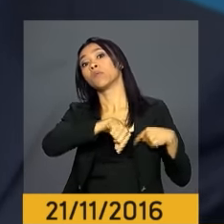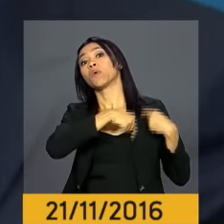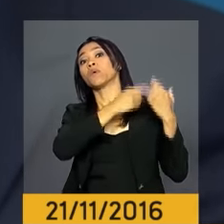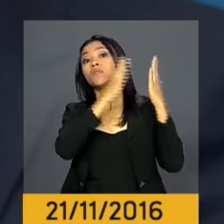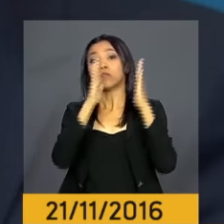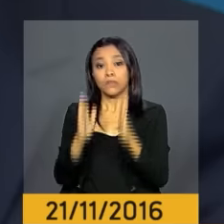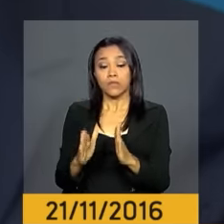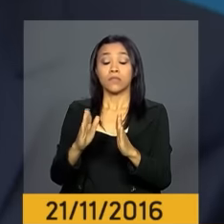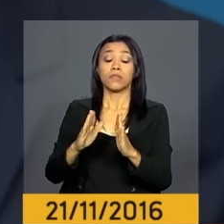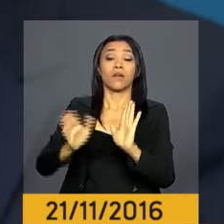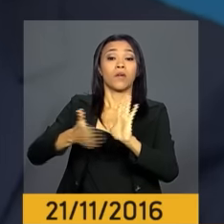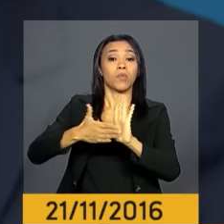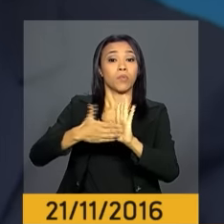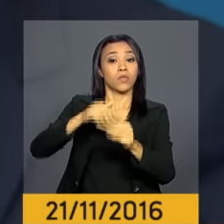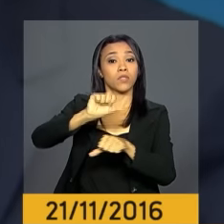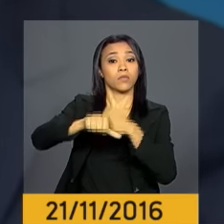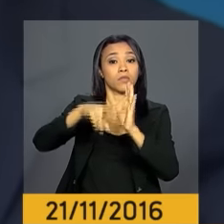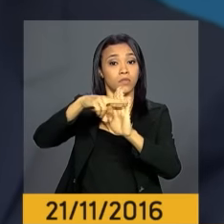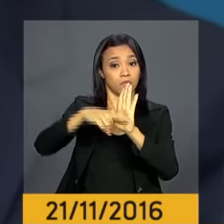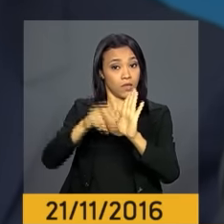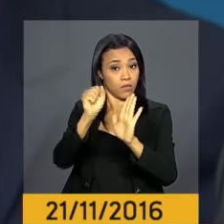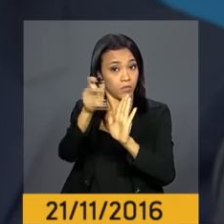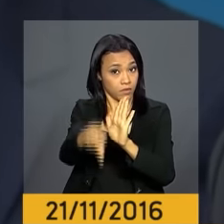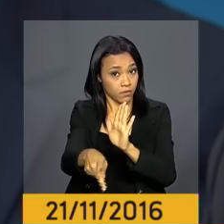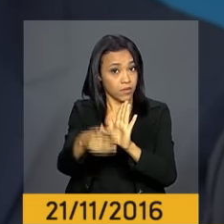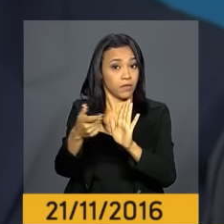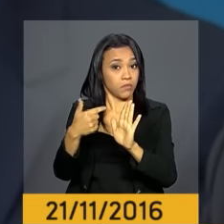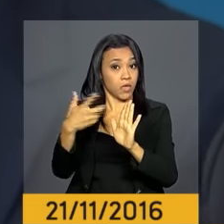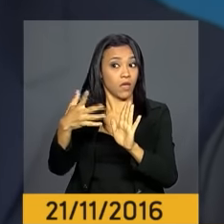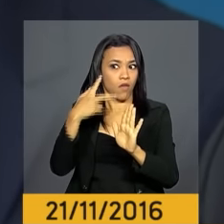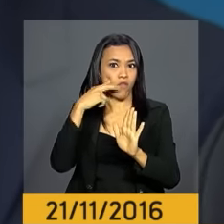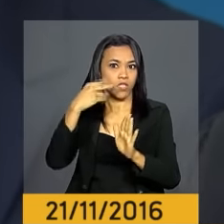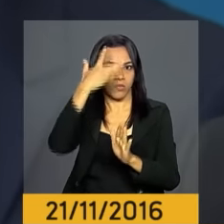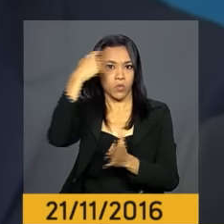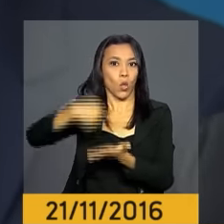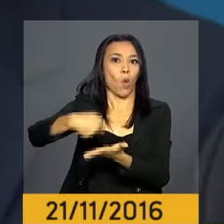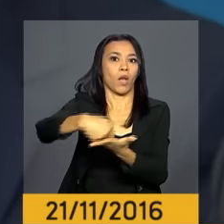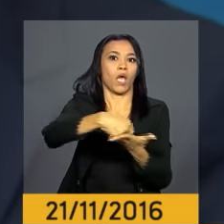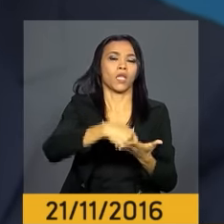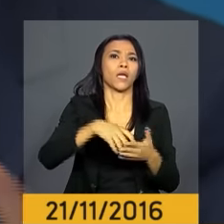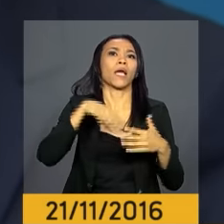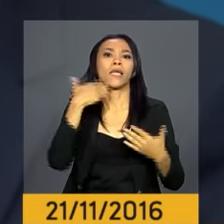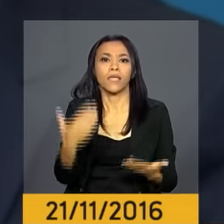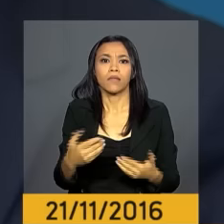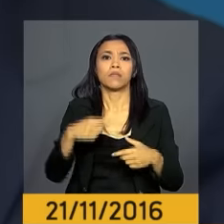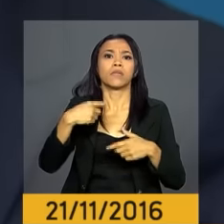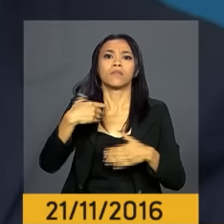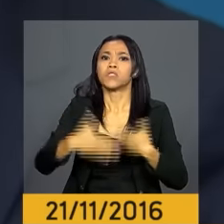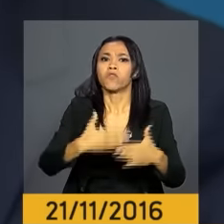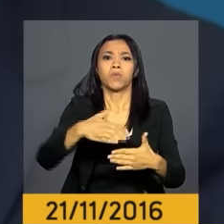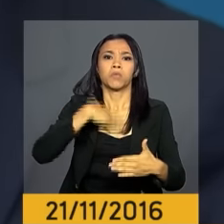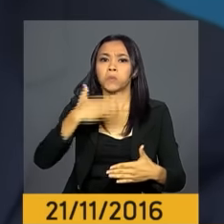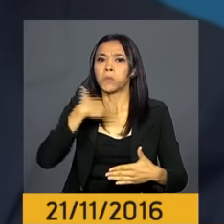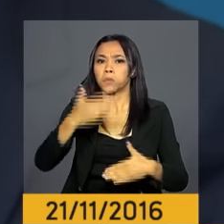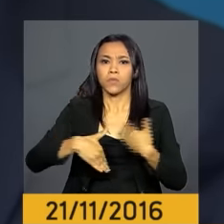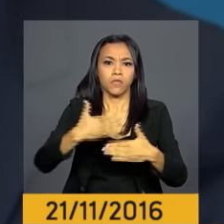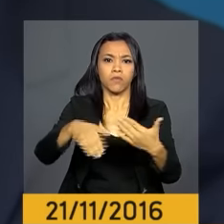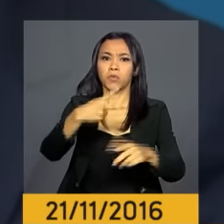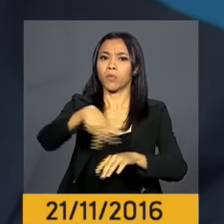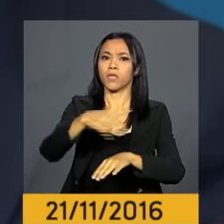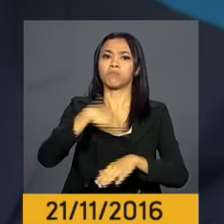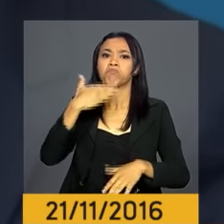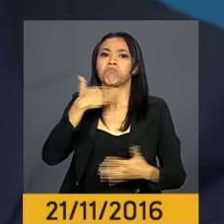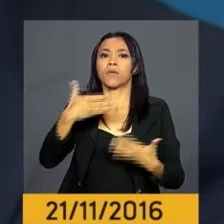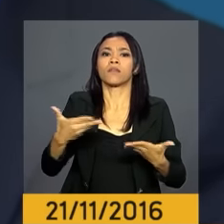à reforma da Previdência, que muitas vezes eu vejo cobranças, né? Olha, não tem crescimento no país, e é verdade, a